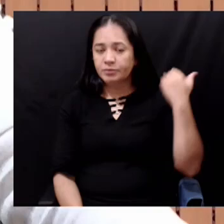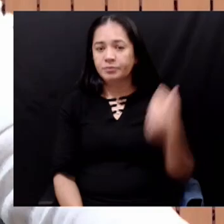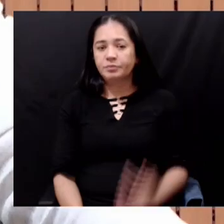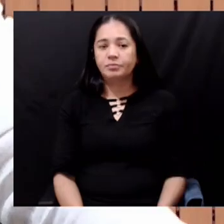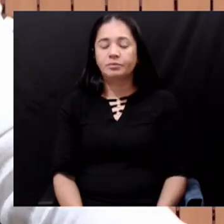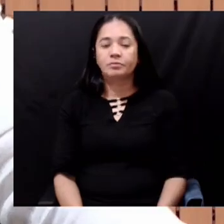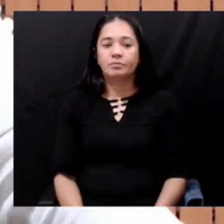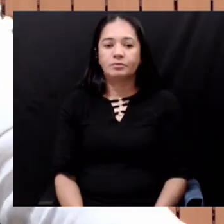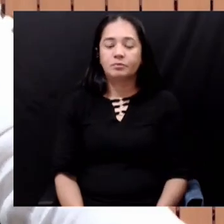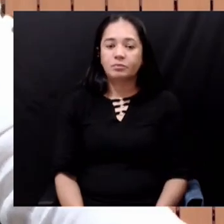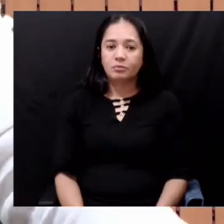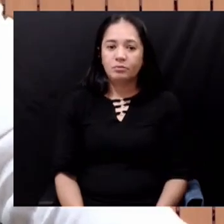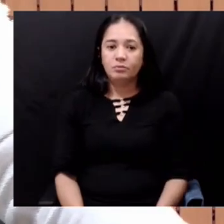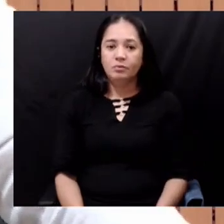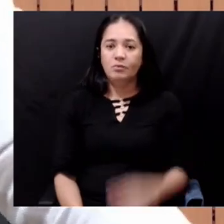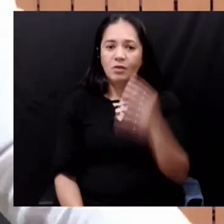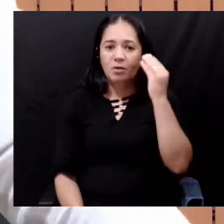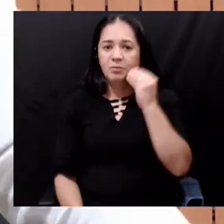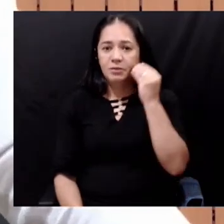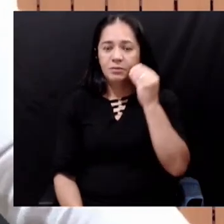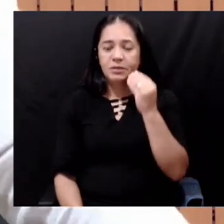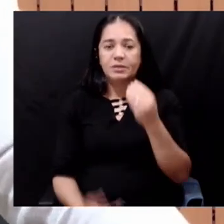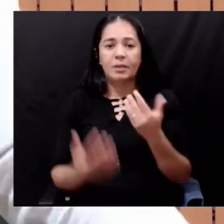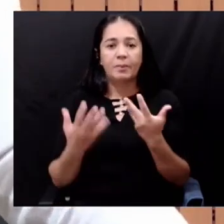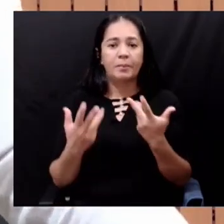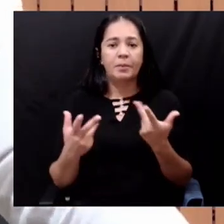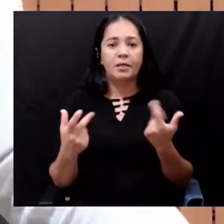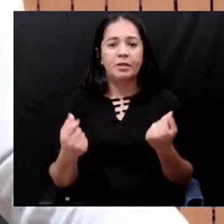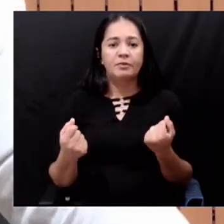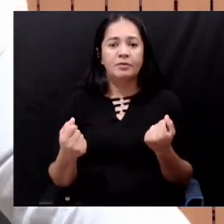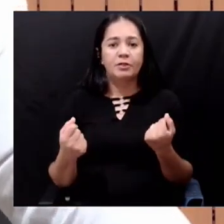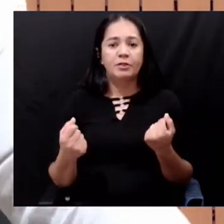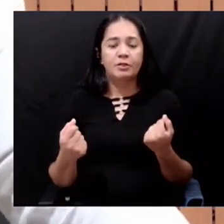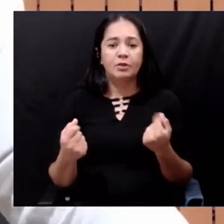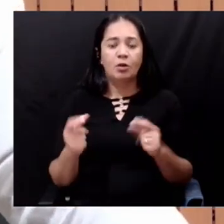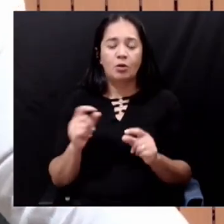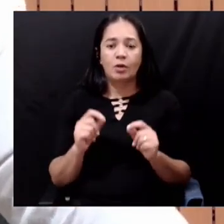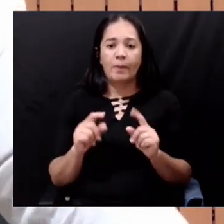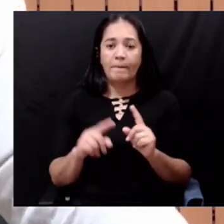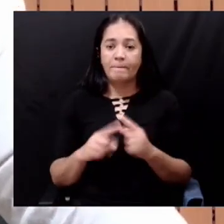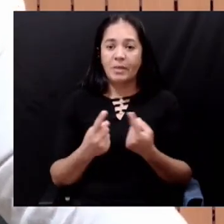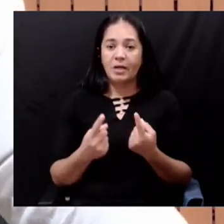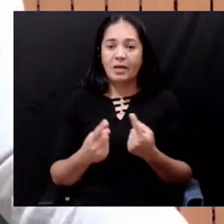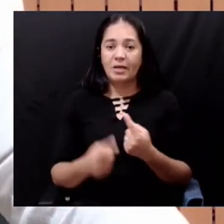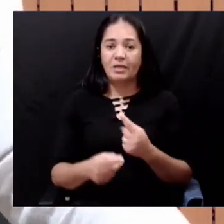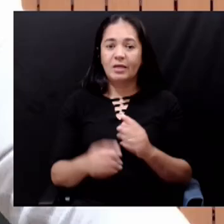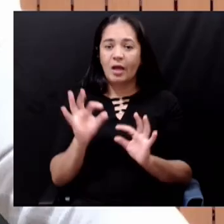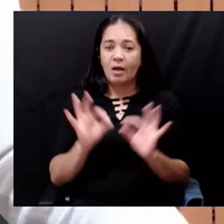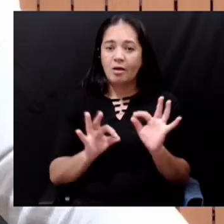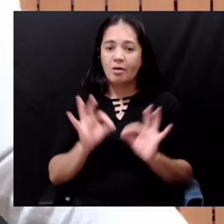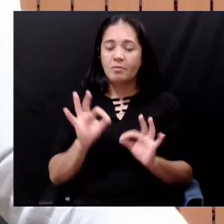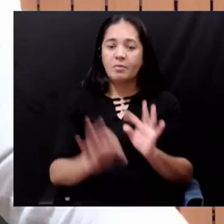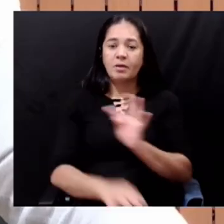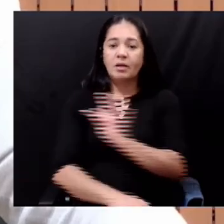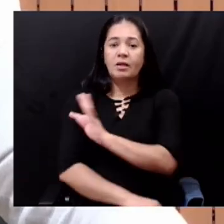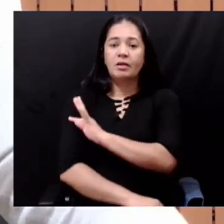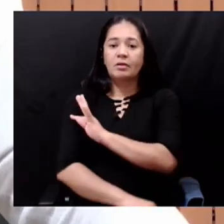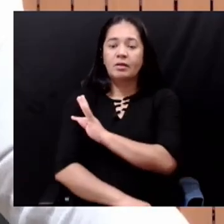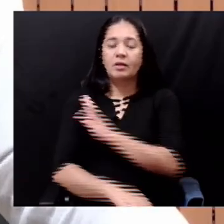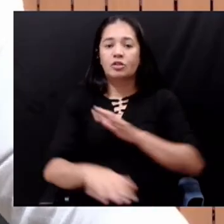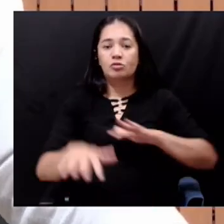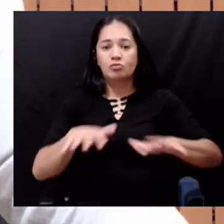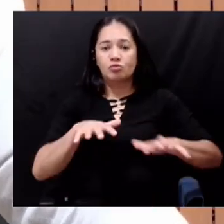uma experiência fantástica, mas a preparação técnica de muitos movimentos sociais,